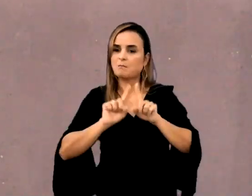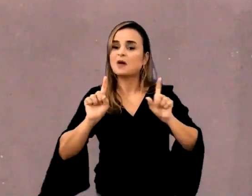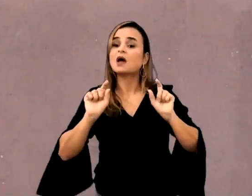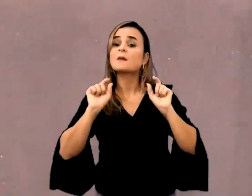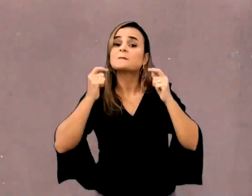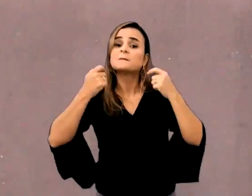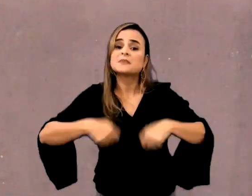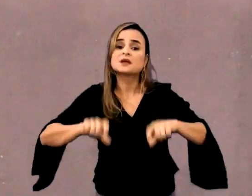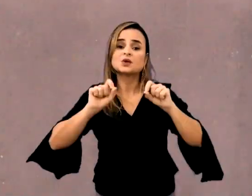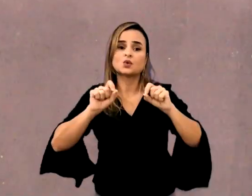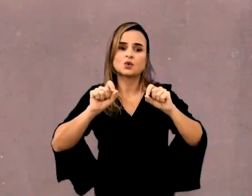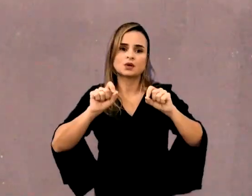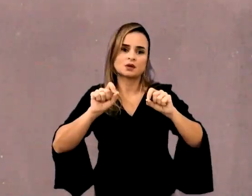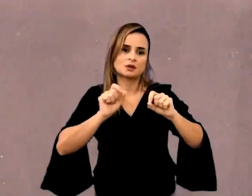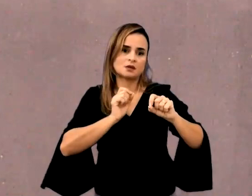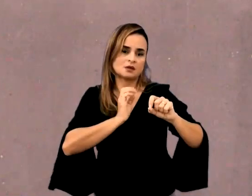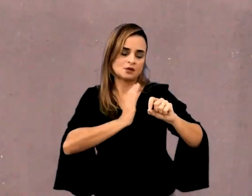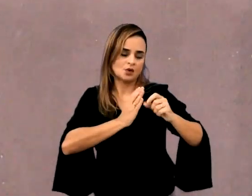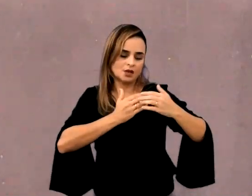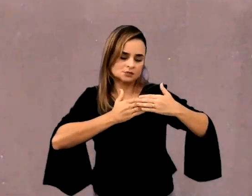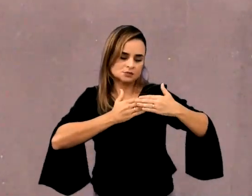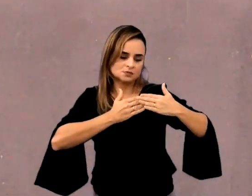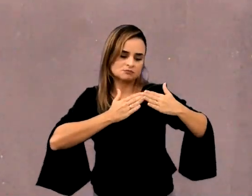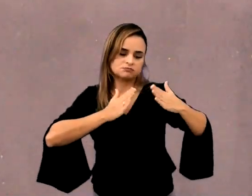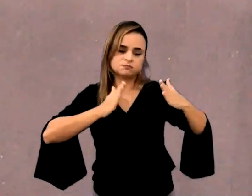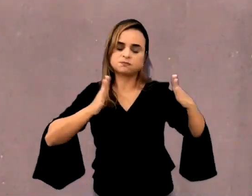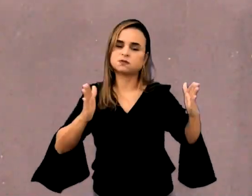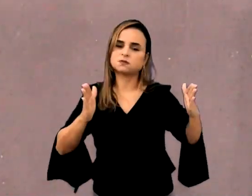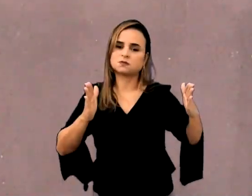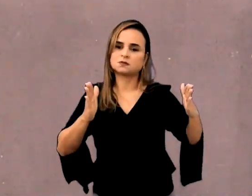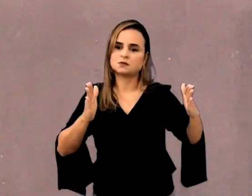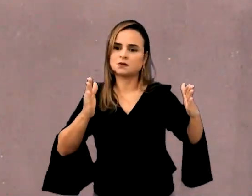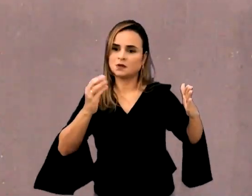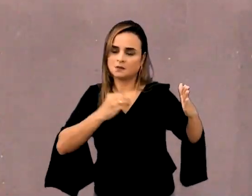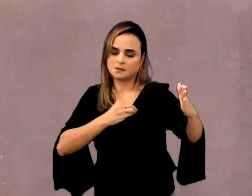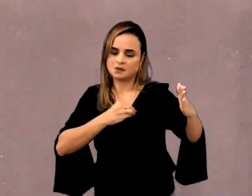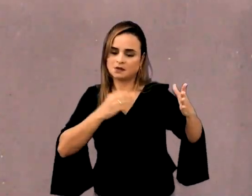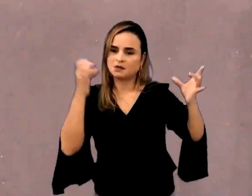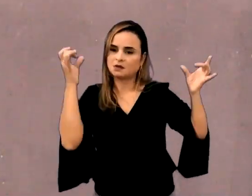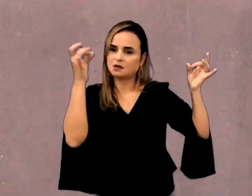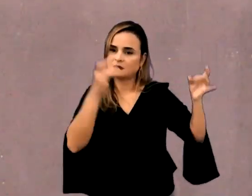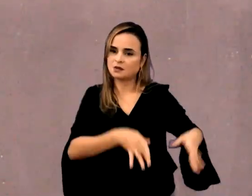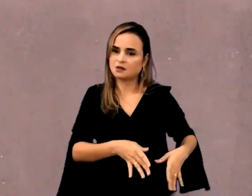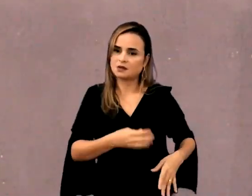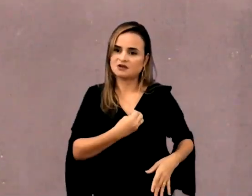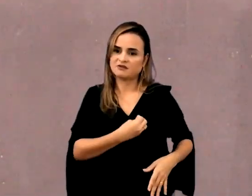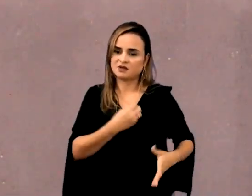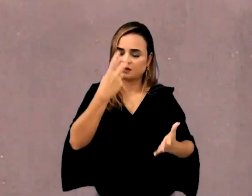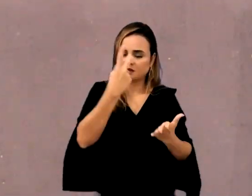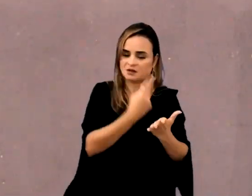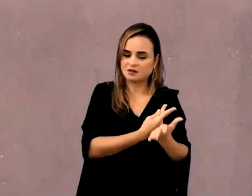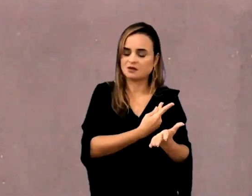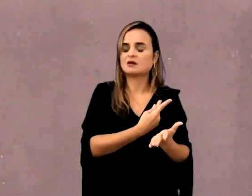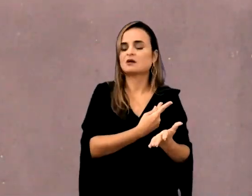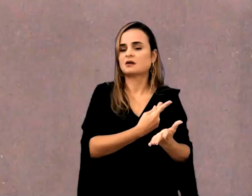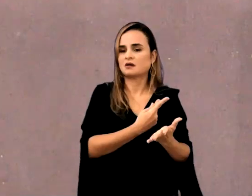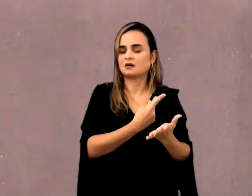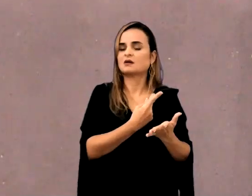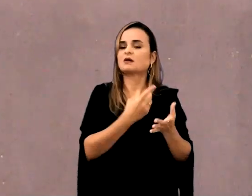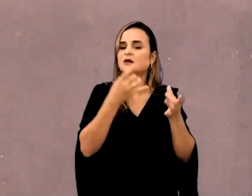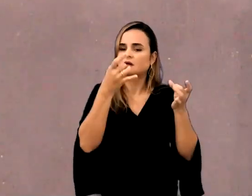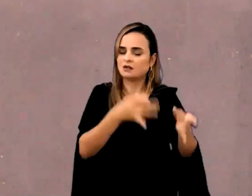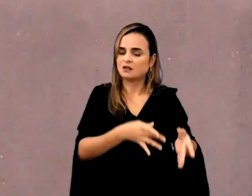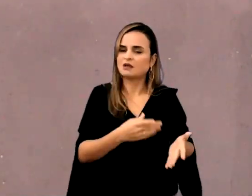coração. Chorar pelo seu pecado, pela sua vida miserável, uma vida